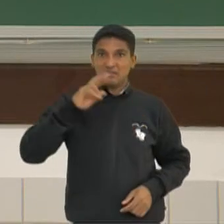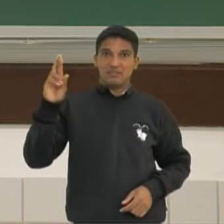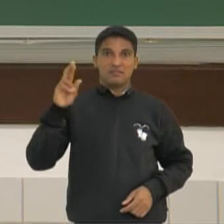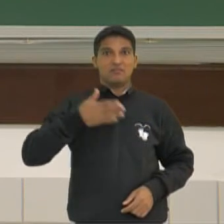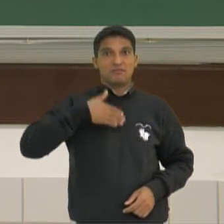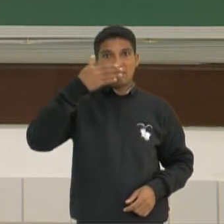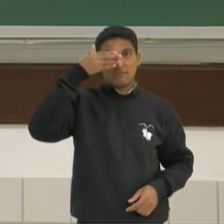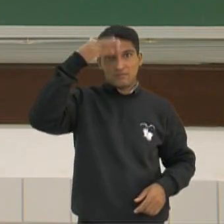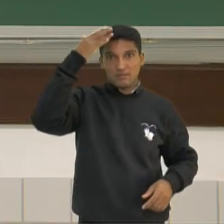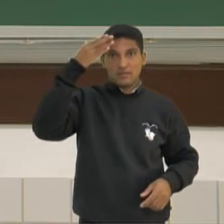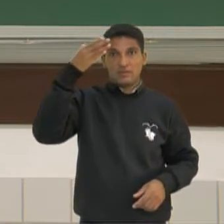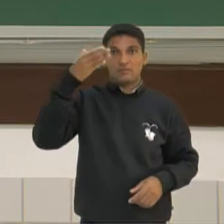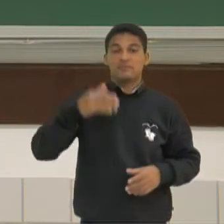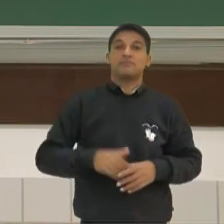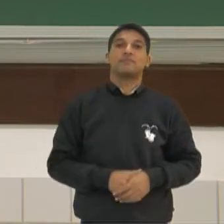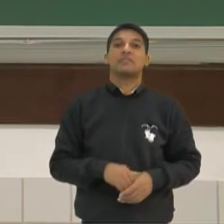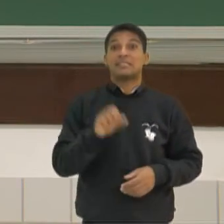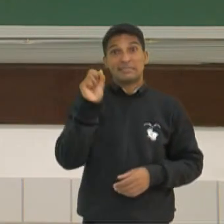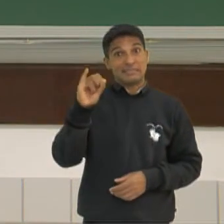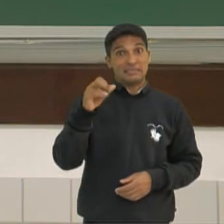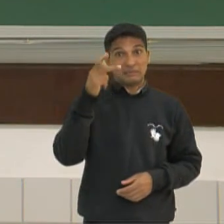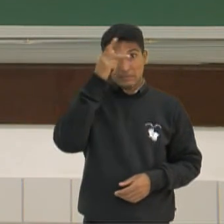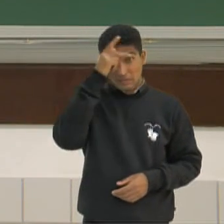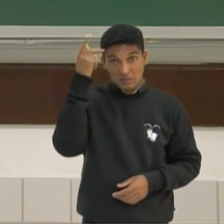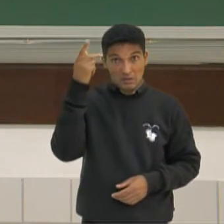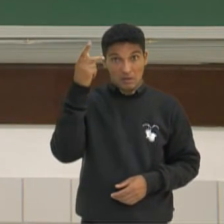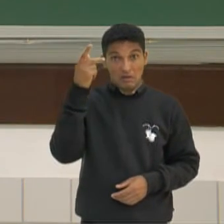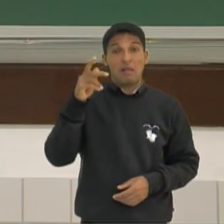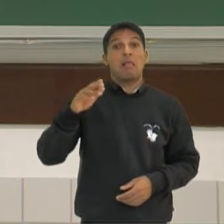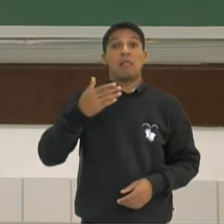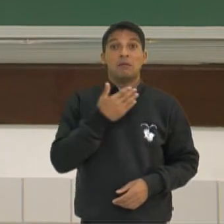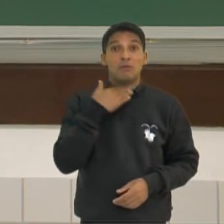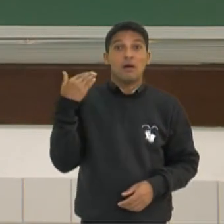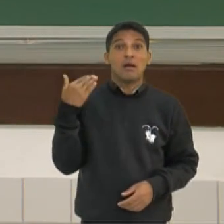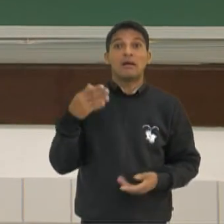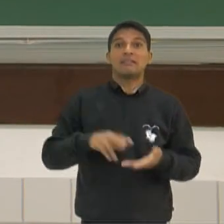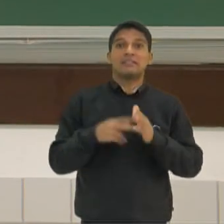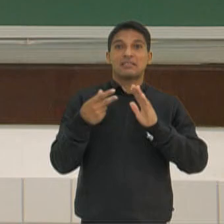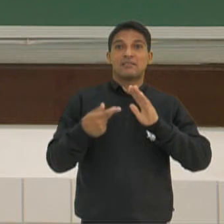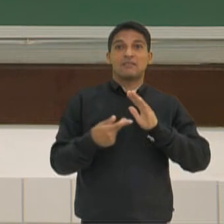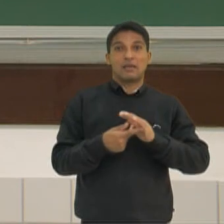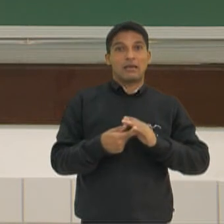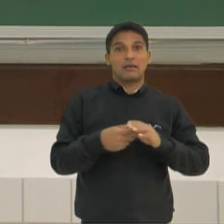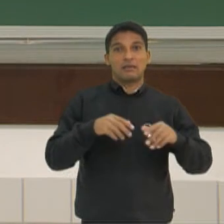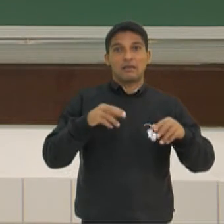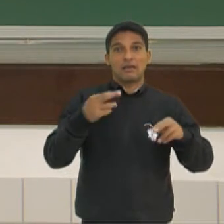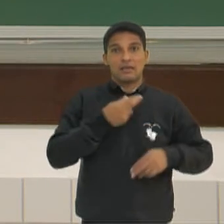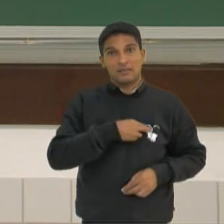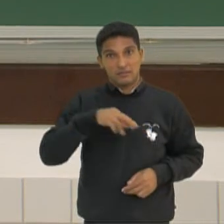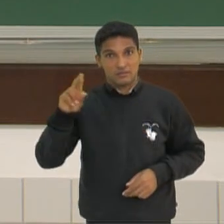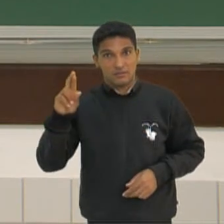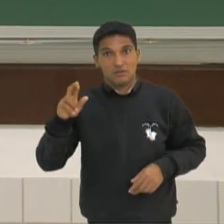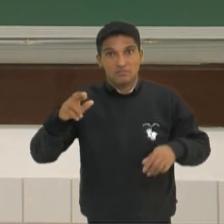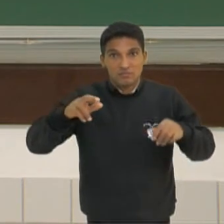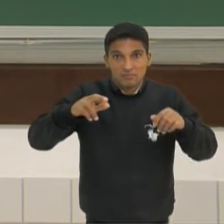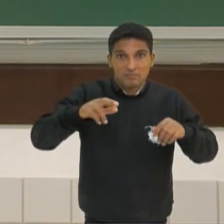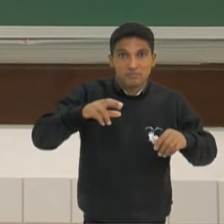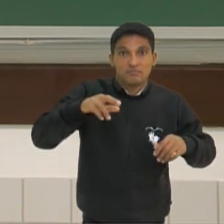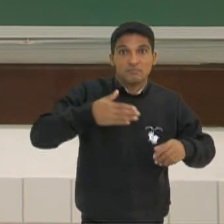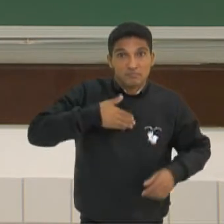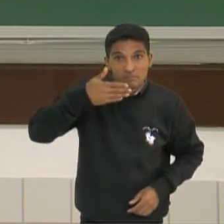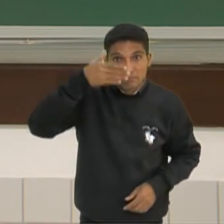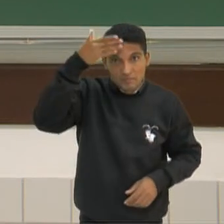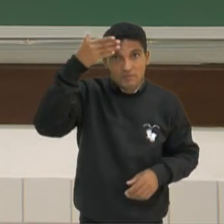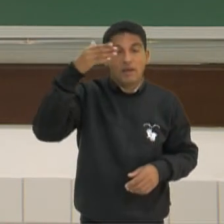tempo. Né? E a organização do Estado árabe muçulmano. Vimos que após a morte do profeta